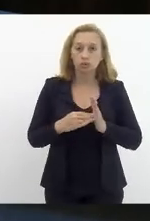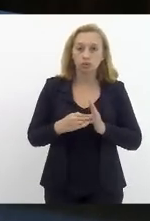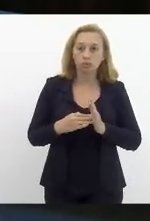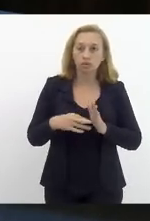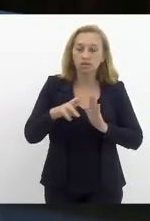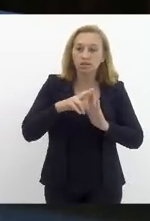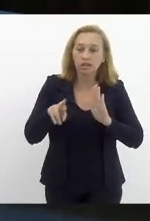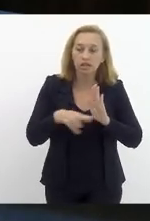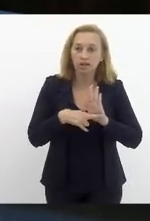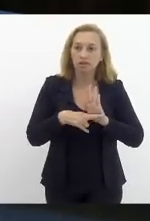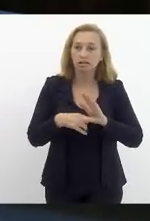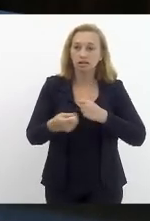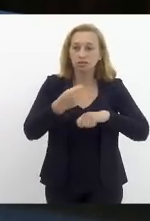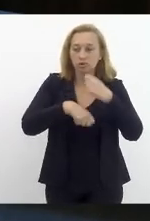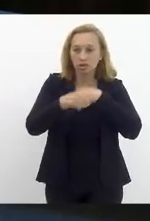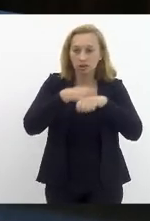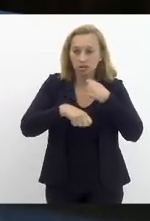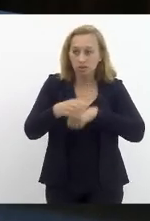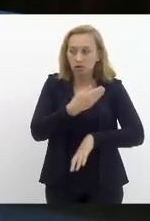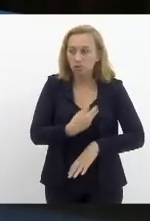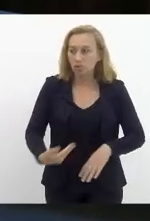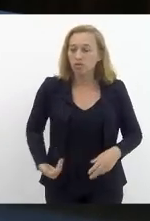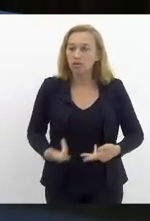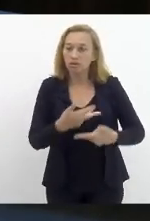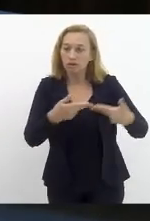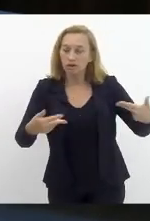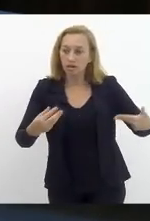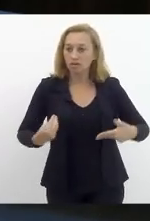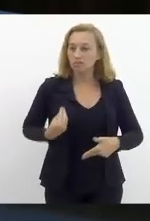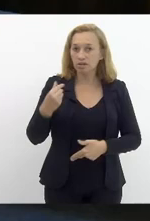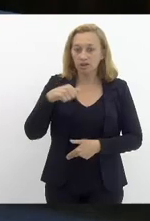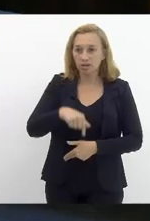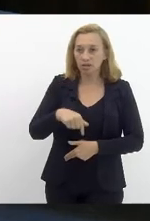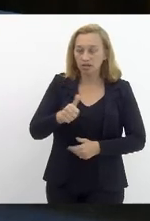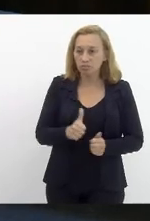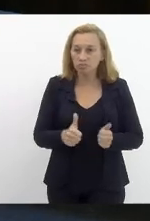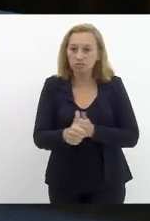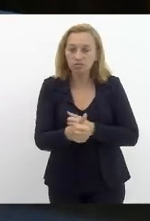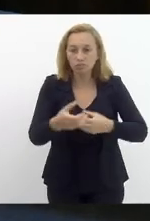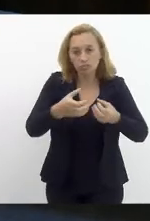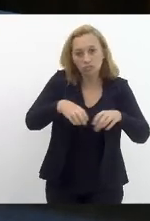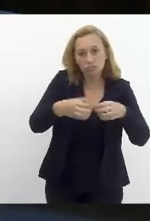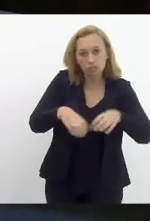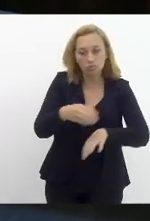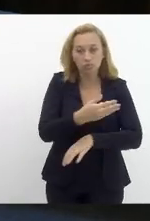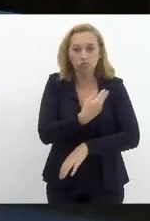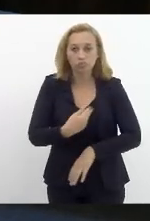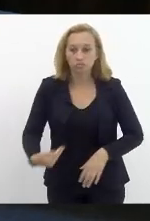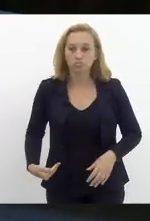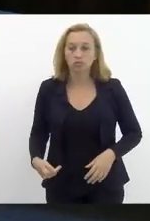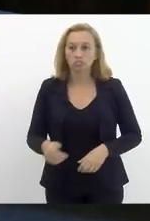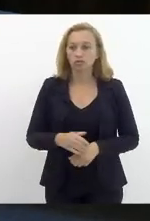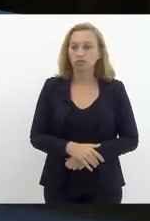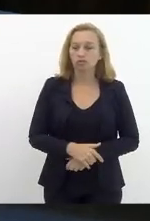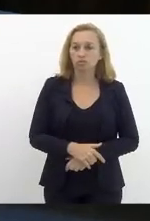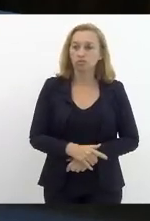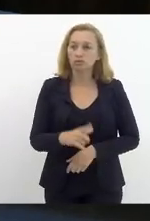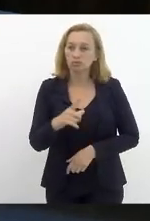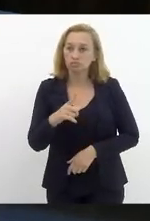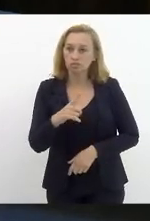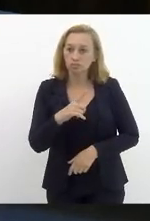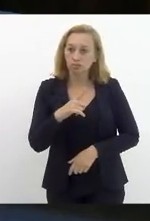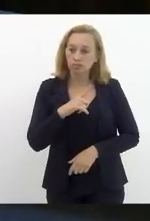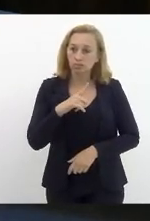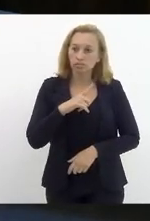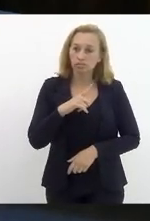da administração pública. Muitos que estão aqui presentes enfrentaram o concurso público. É garantir a meritocracia daquele